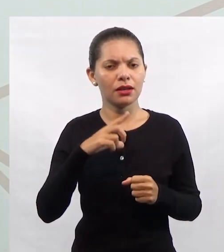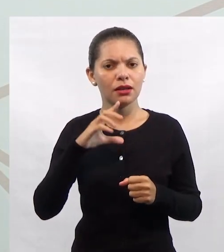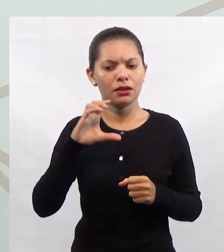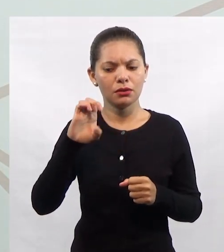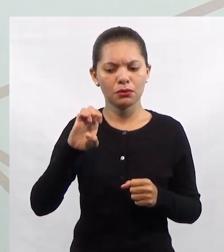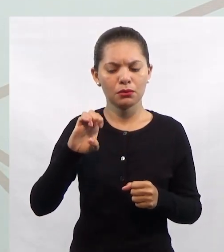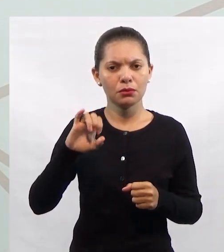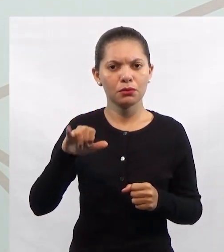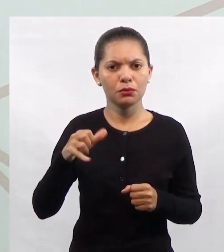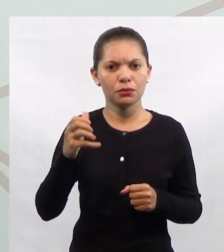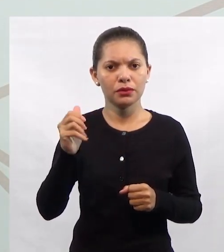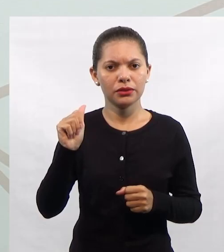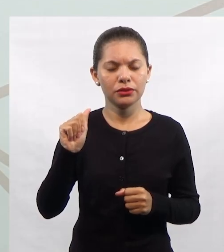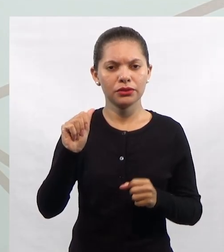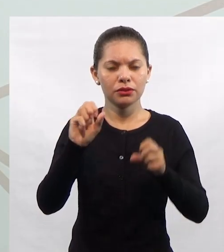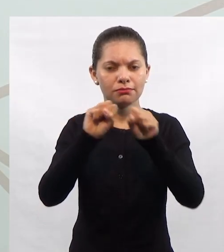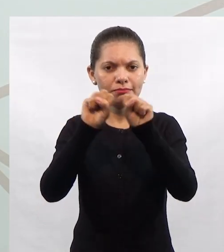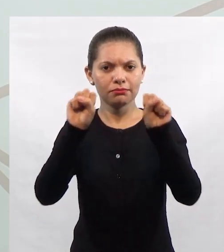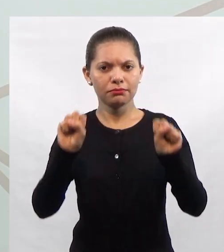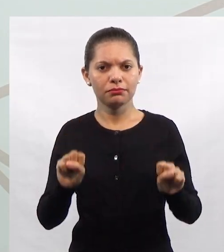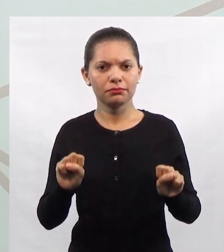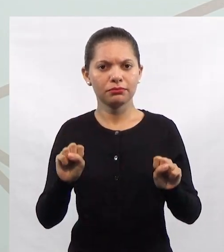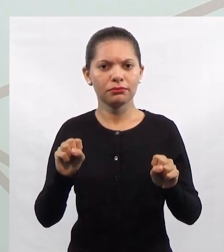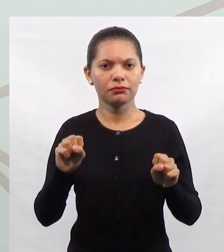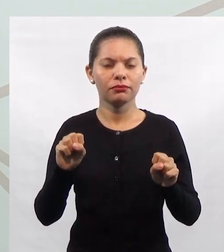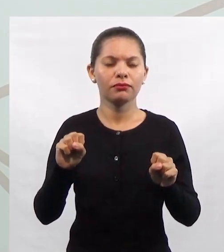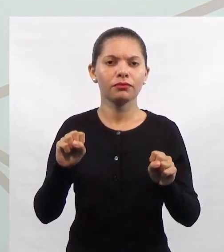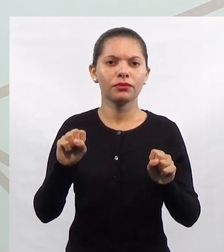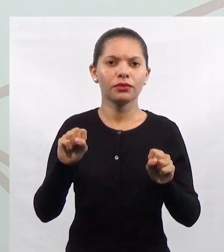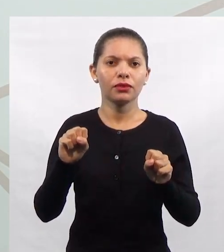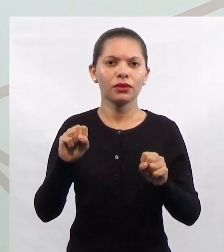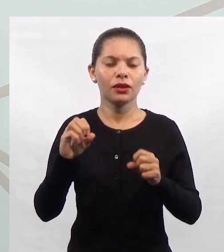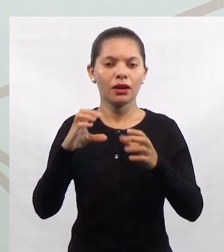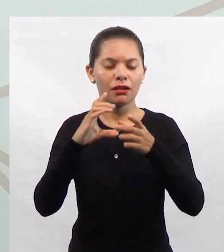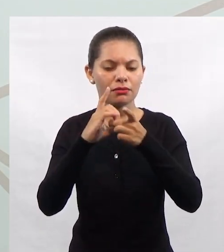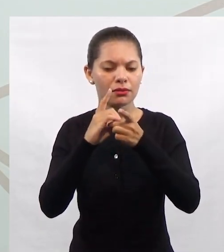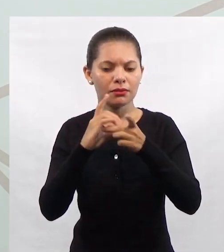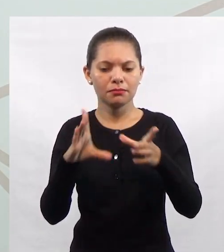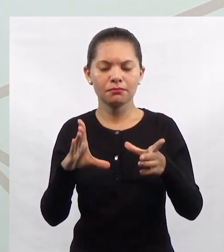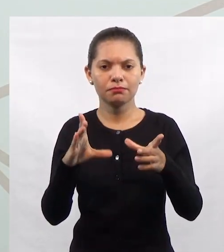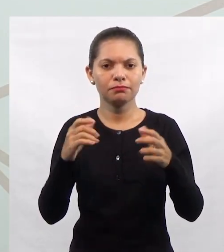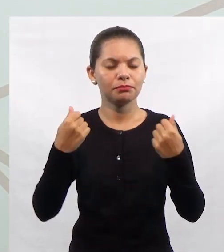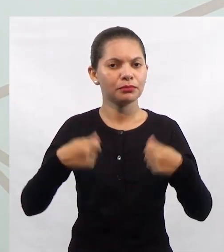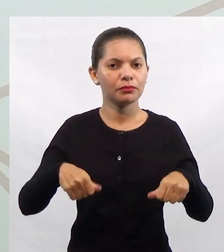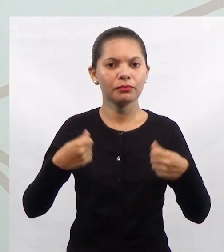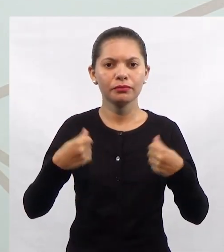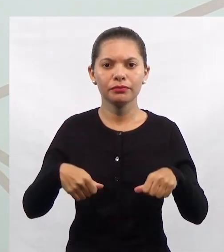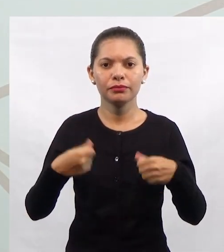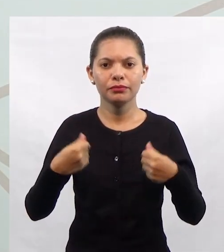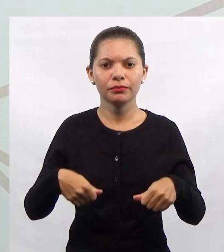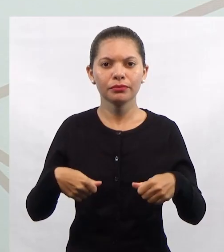adultos, é porque o próprio sistema, o Estado democrático de direito, não consegue